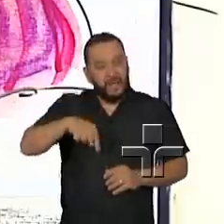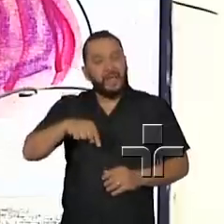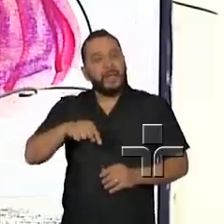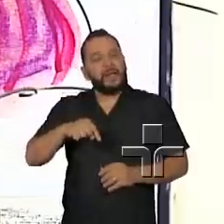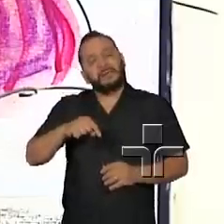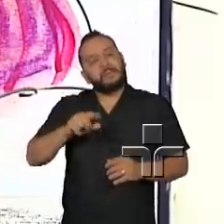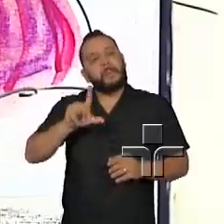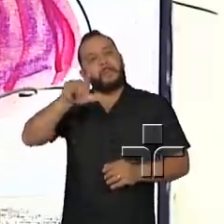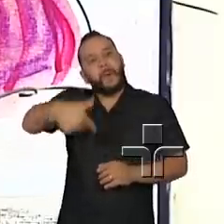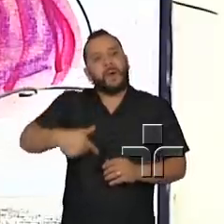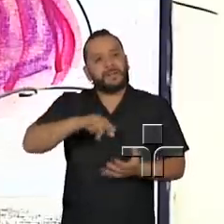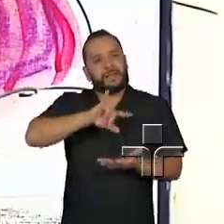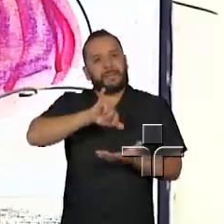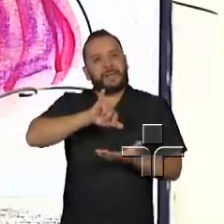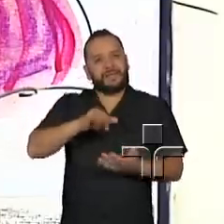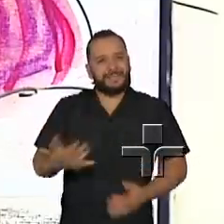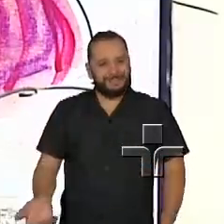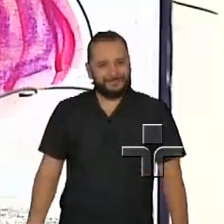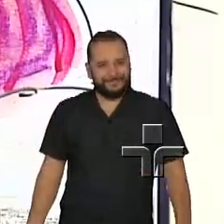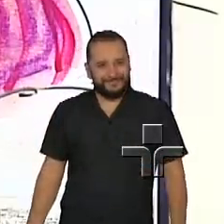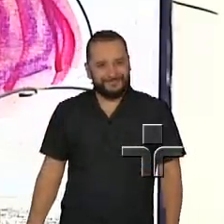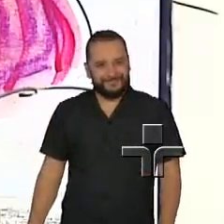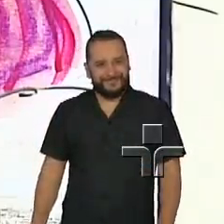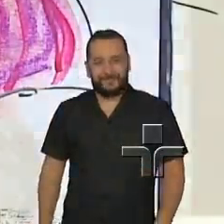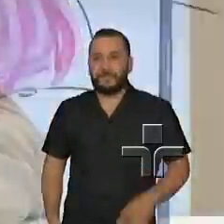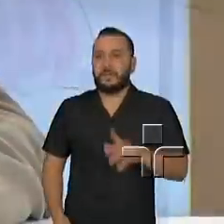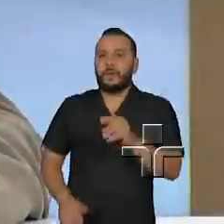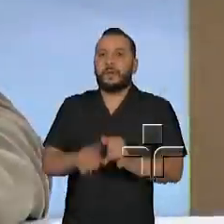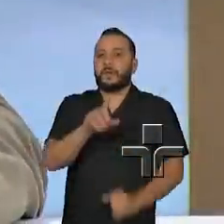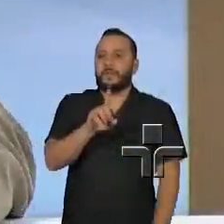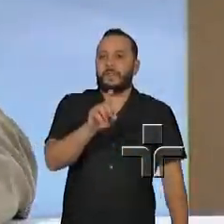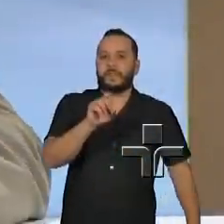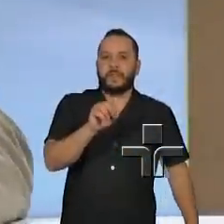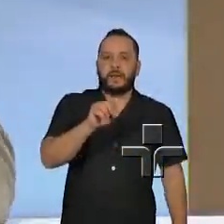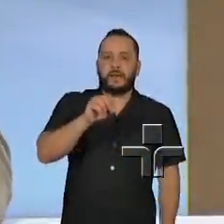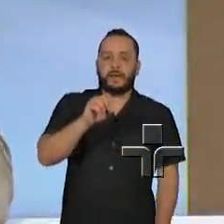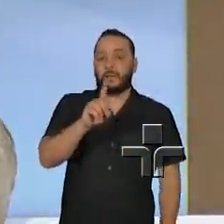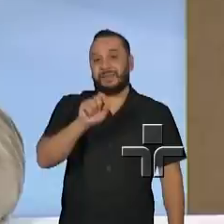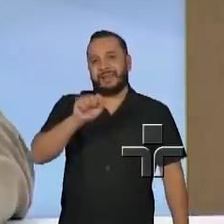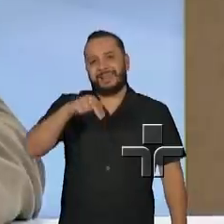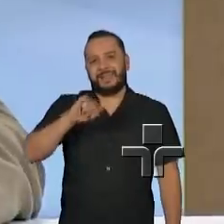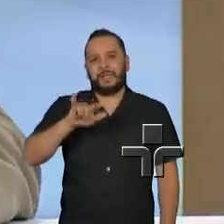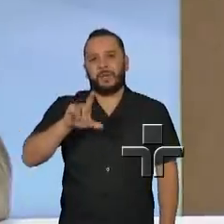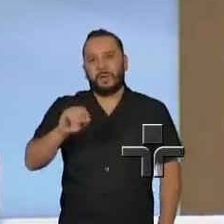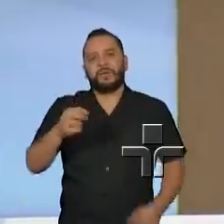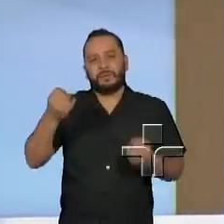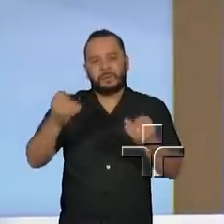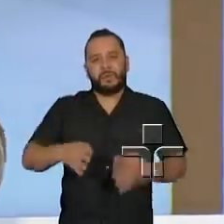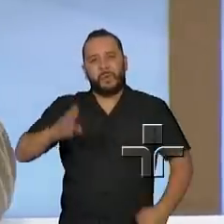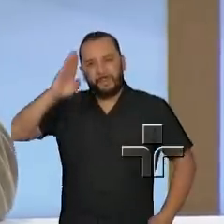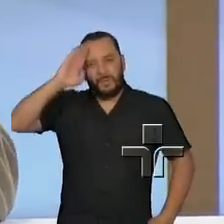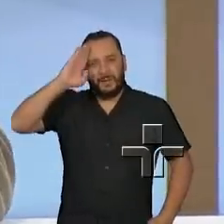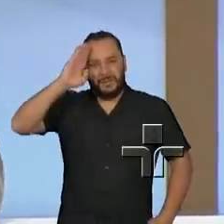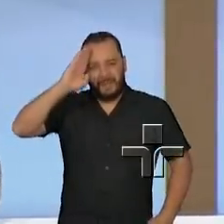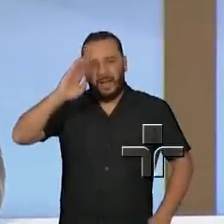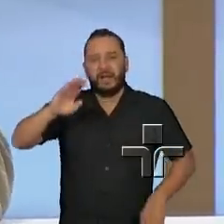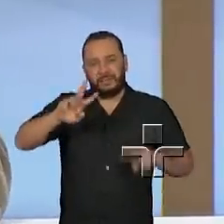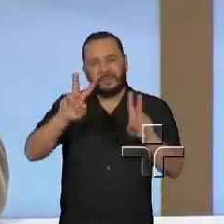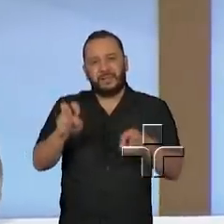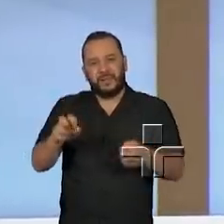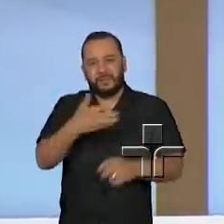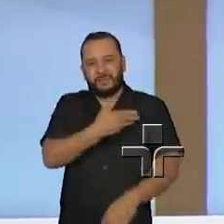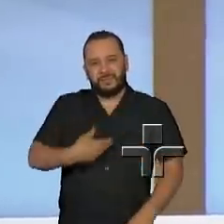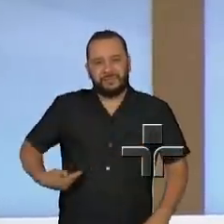Desculpa, vai lá. O Danilo perguntou mais cedo sobre os militares, o papel dos militares no governo. Eu queria evocar um episódio aqui, justamente na reunião da SBPC que